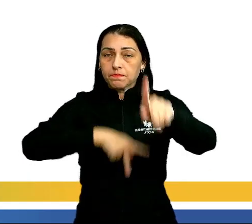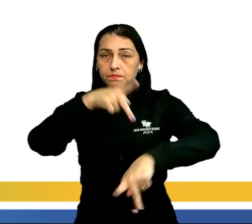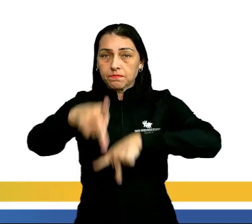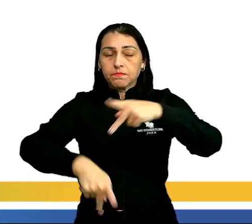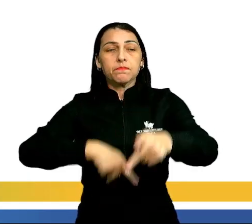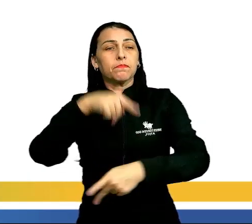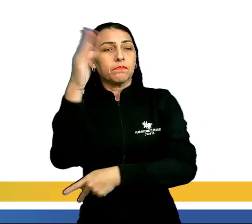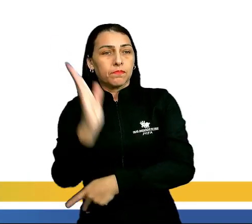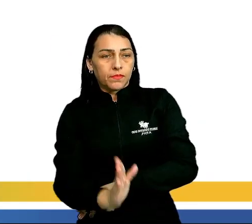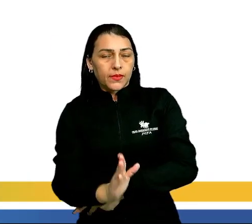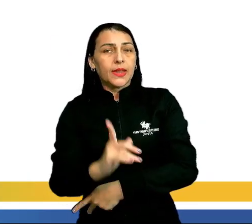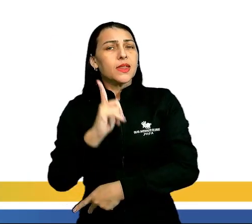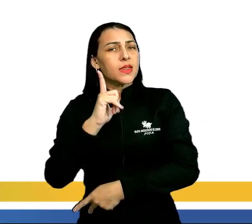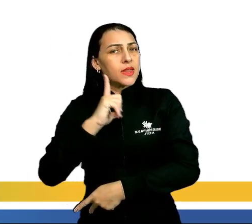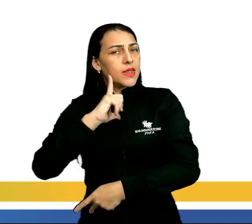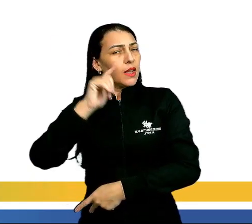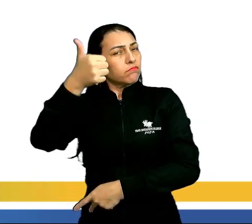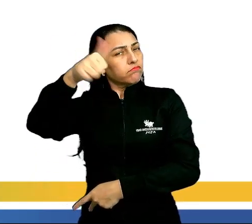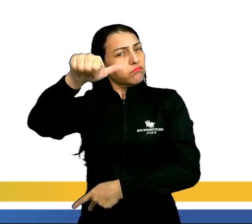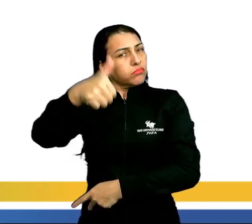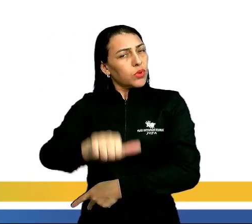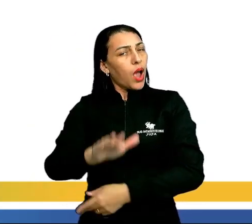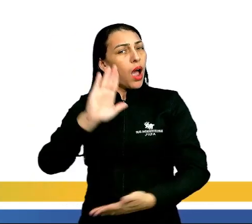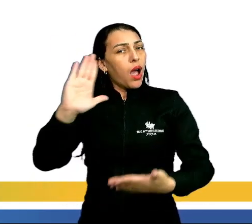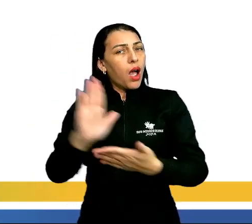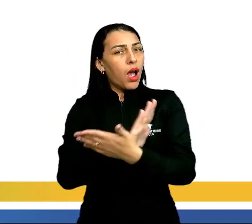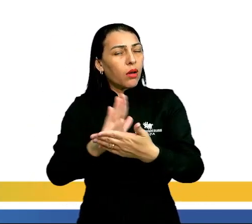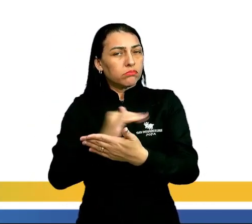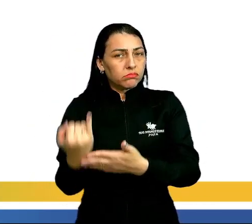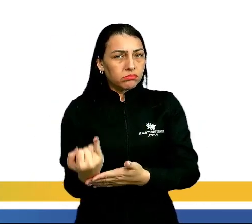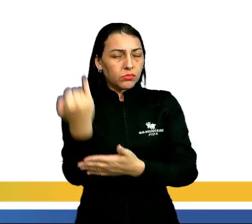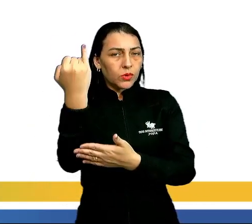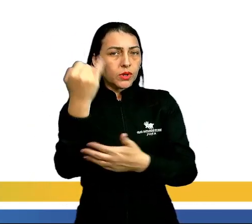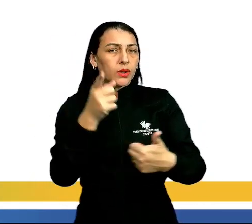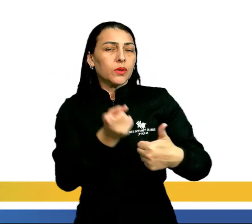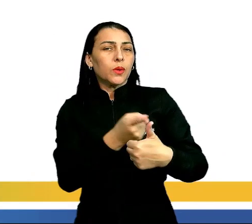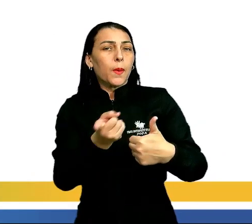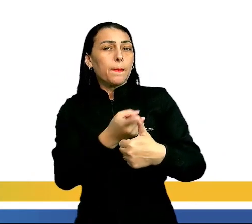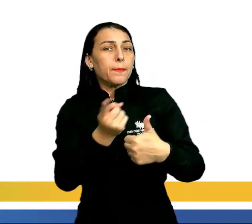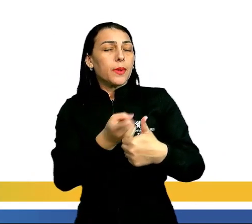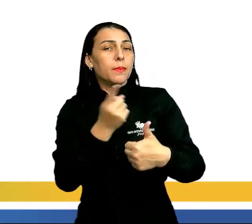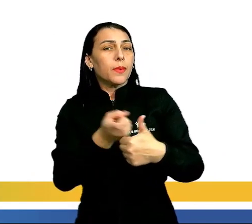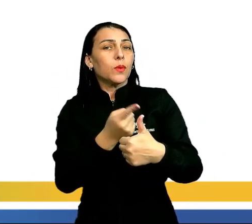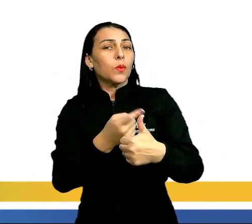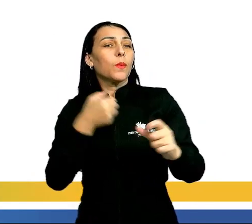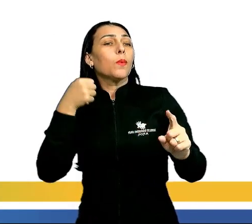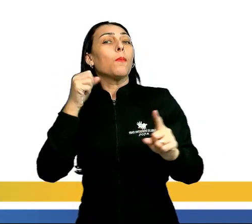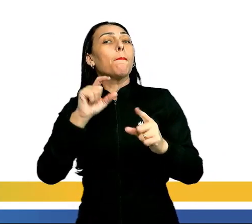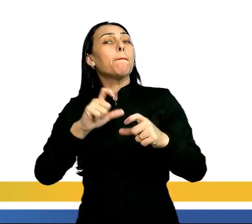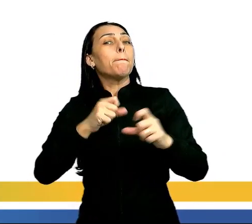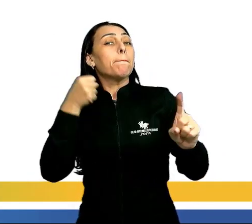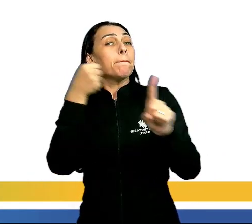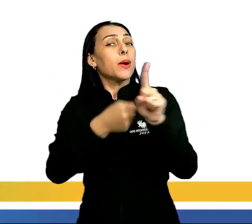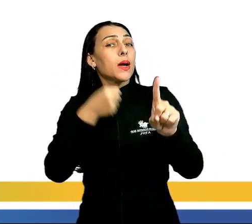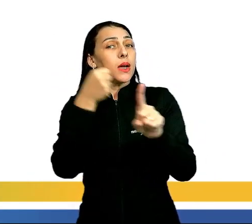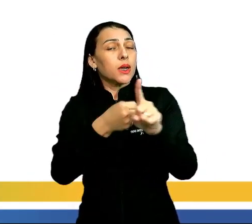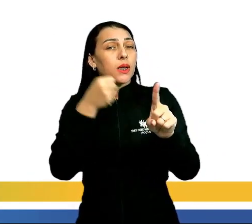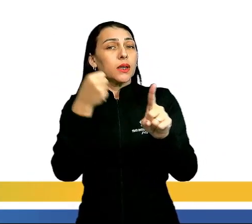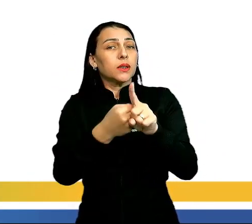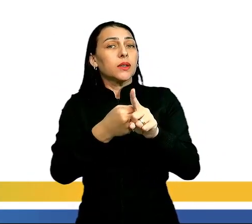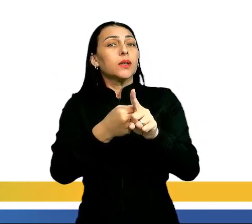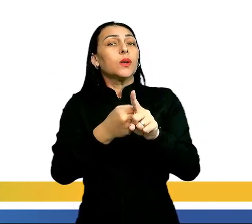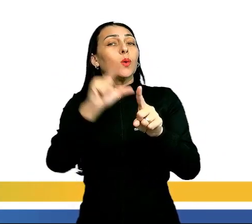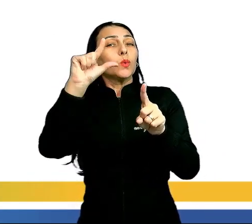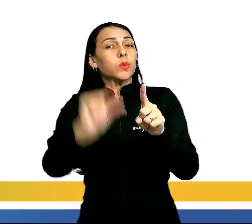populacional brasileira, a gente tem que analisar aqui alguns pontos importantes. O primeiro deles é o maior impacto da queda